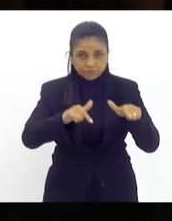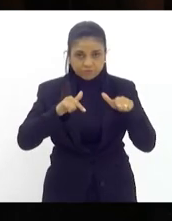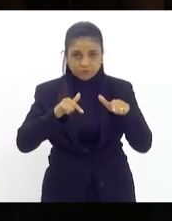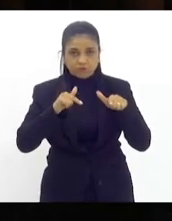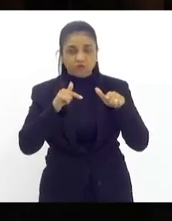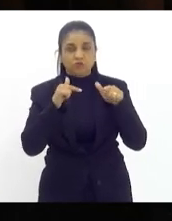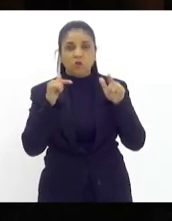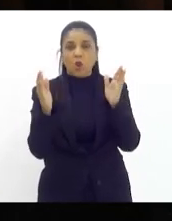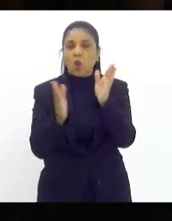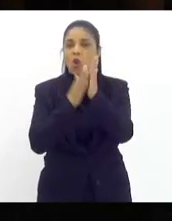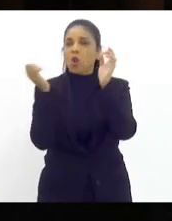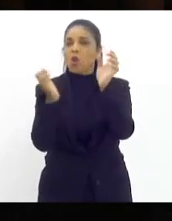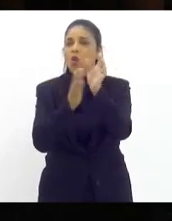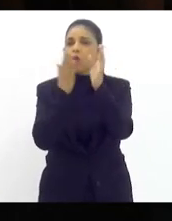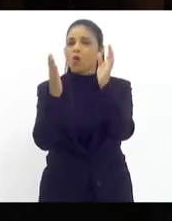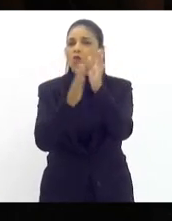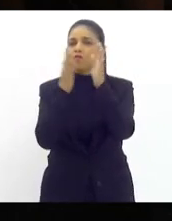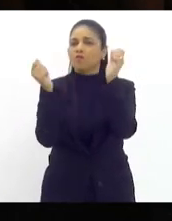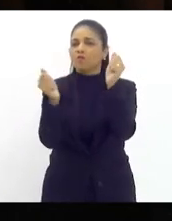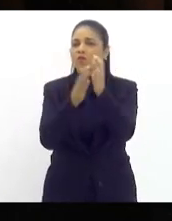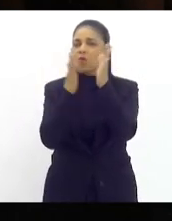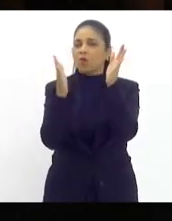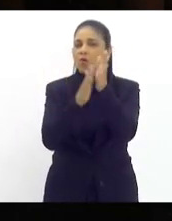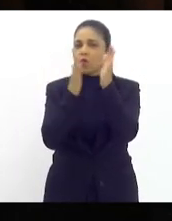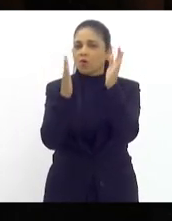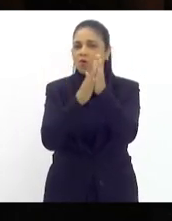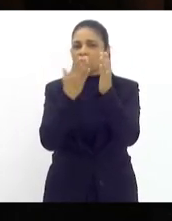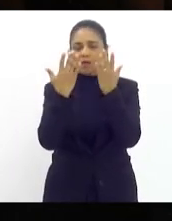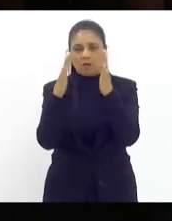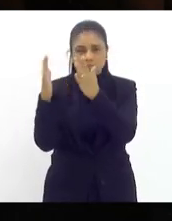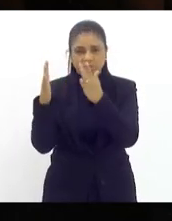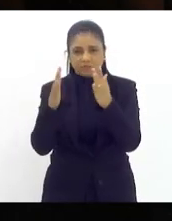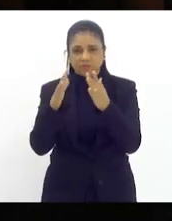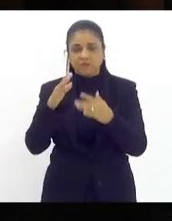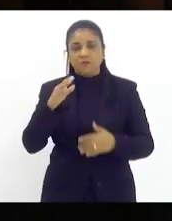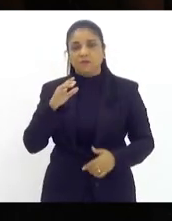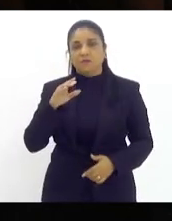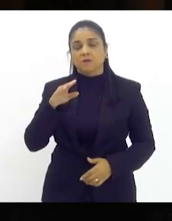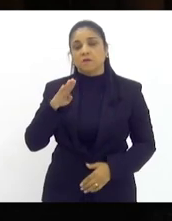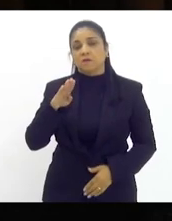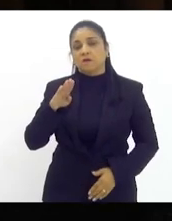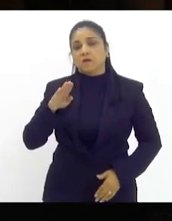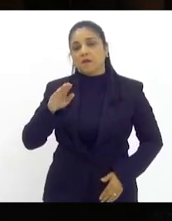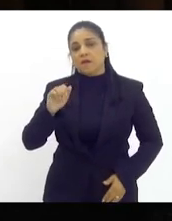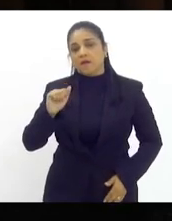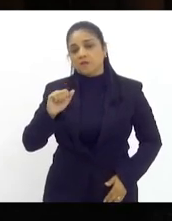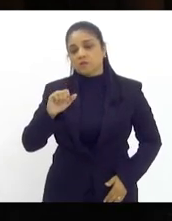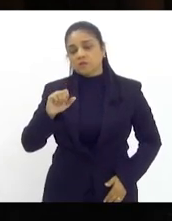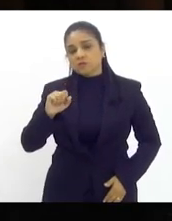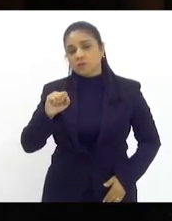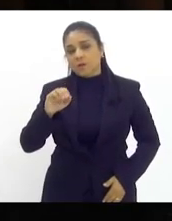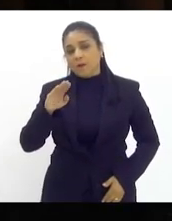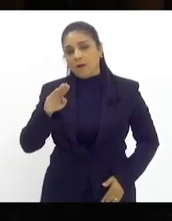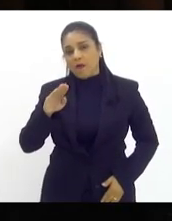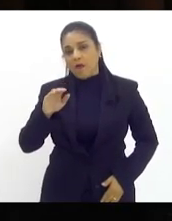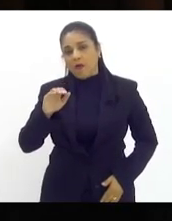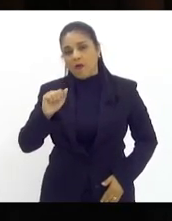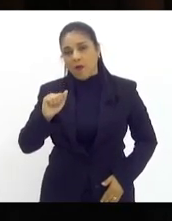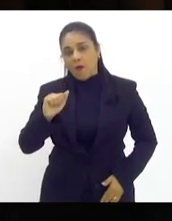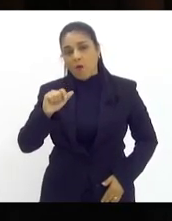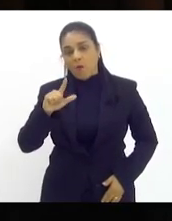aplausos ao Excelentíssimo Senhor brutal de Souza Soares que é o fundador presidente da associação